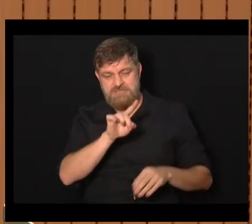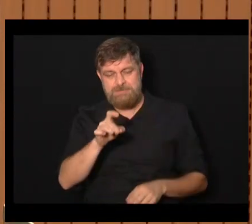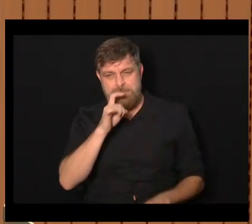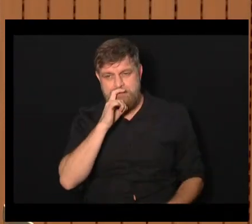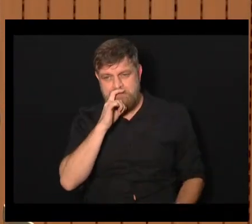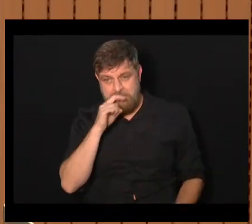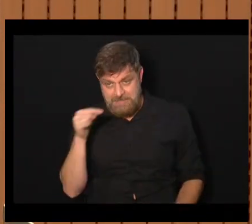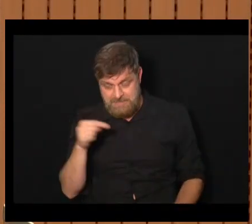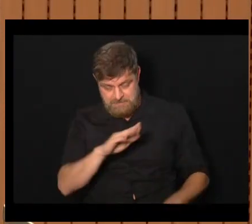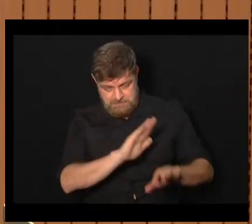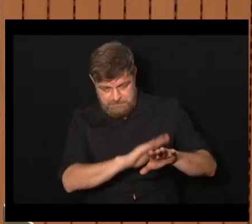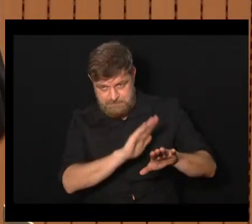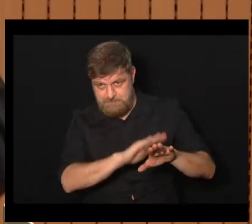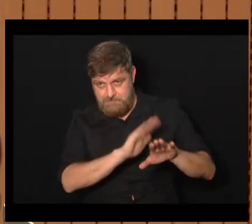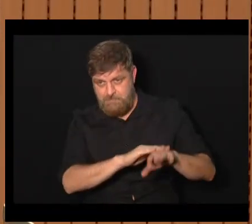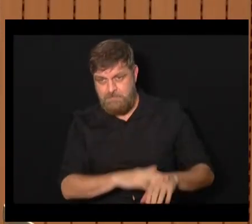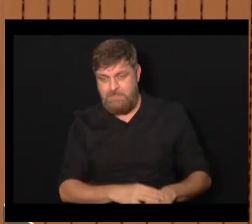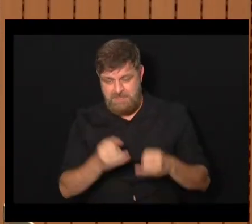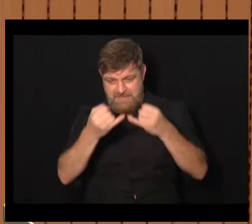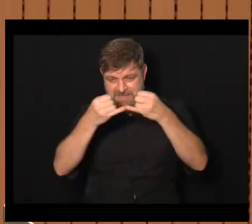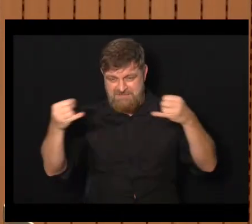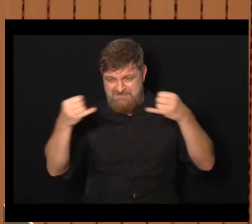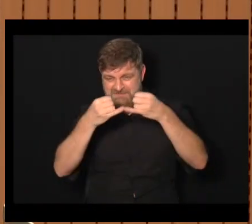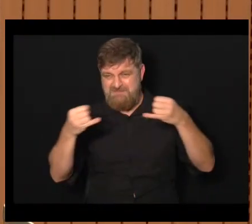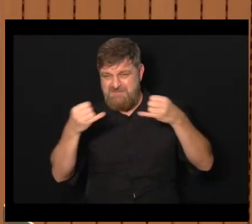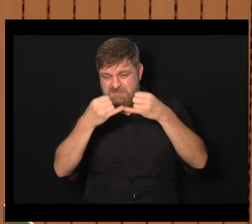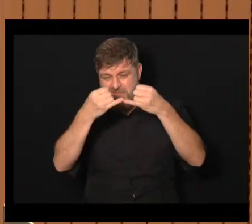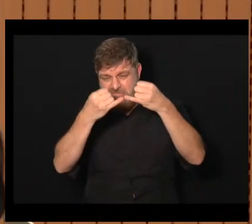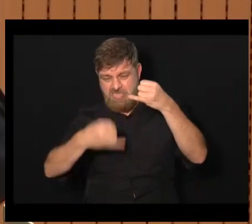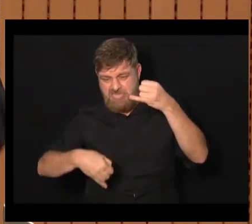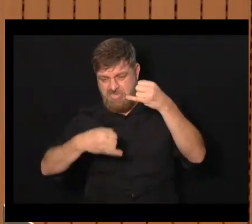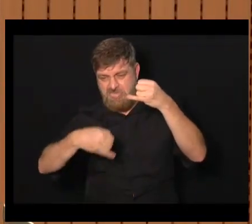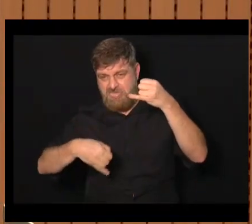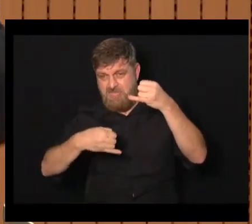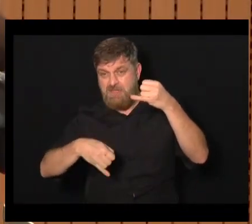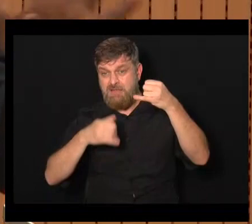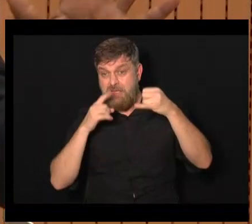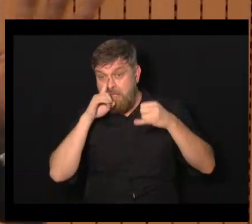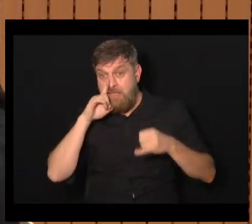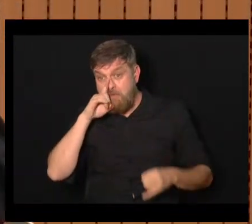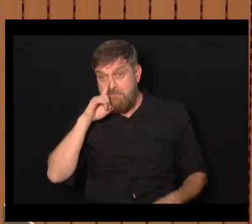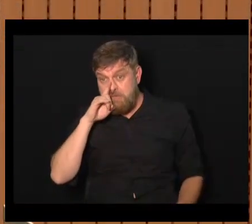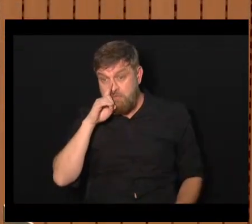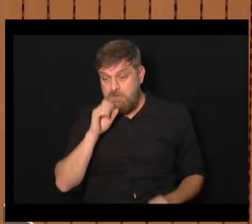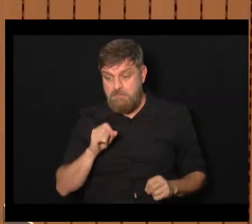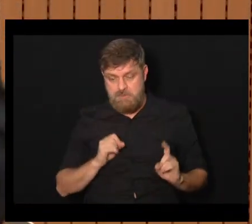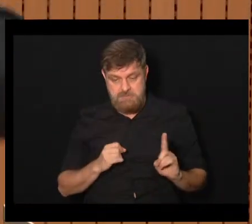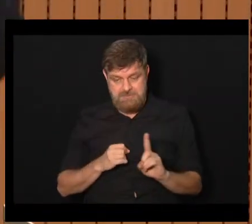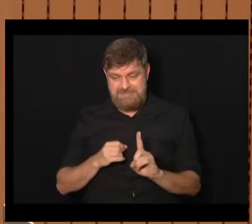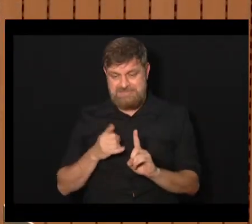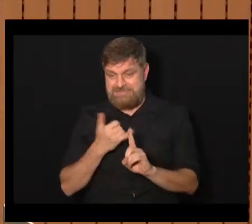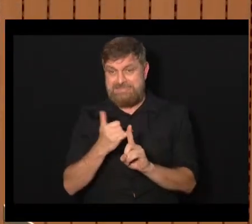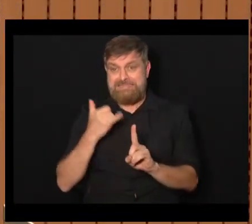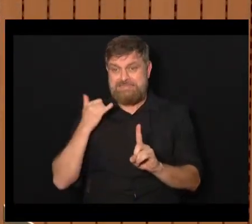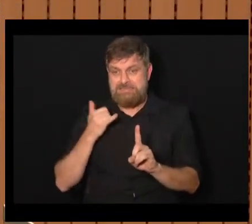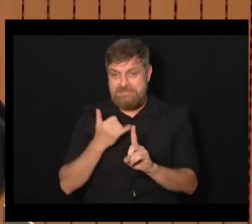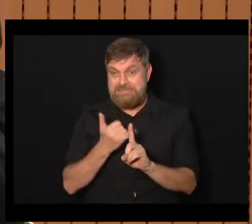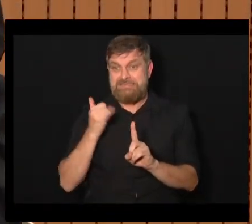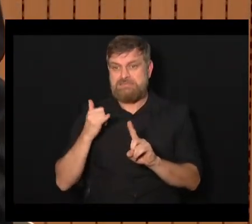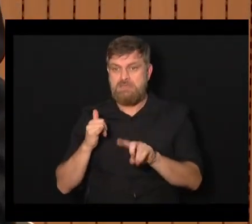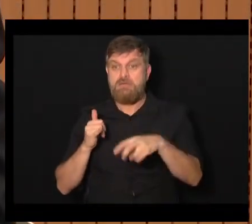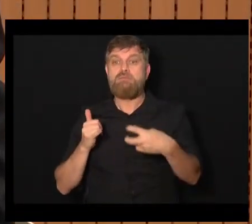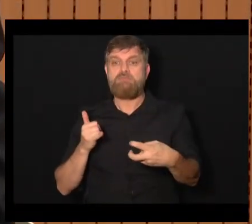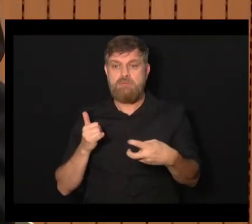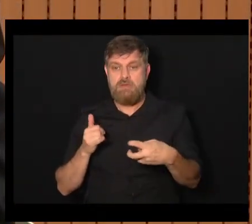aqui, para esses fios que ficam caídos na rua, mas continuam os fios caídos na rua, não acontece nada